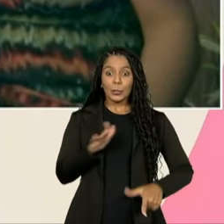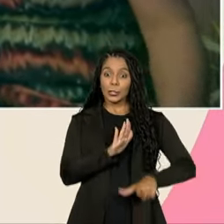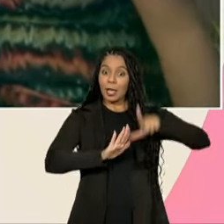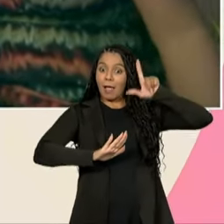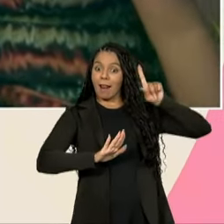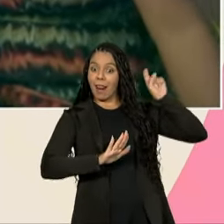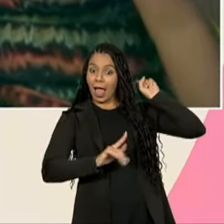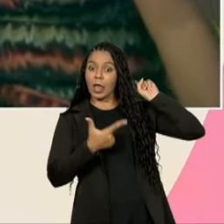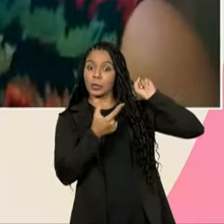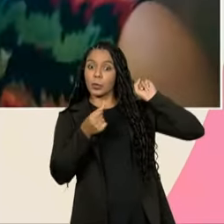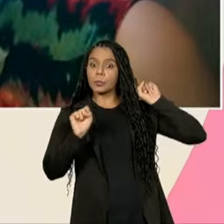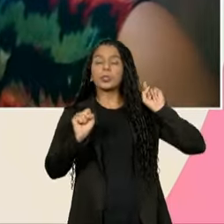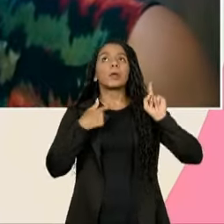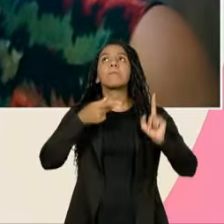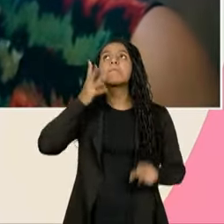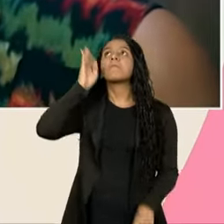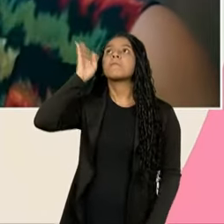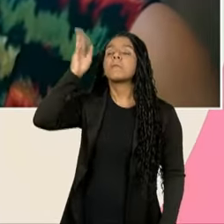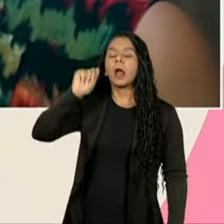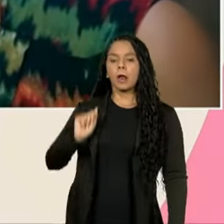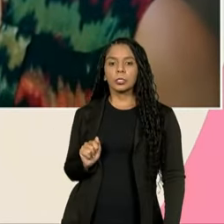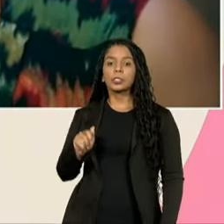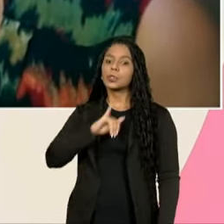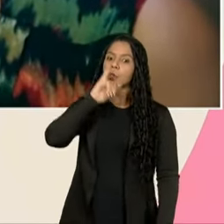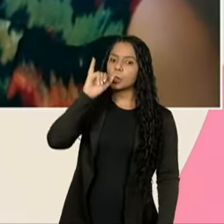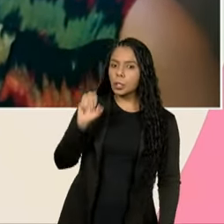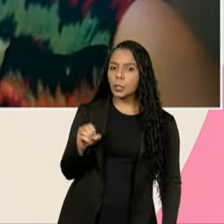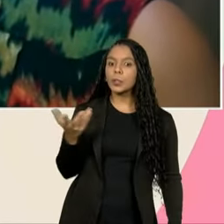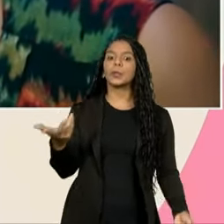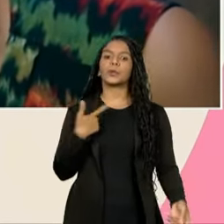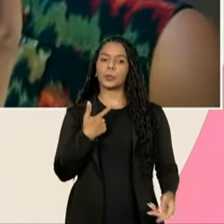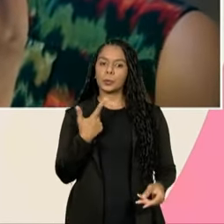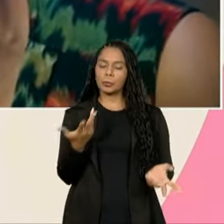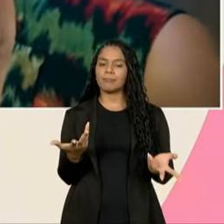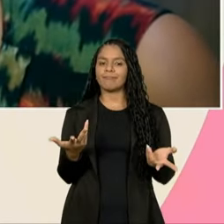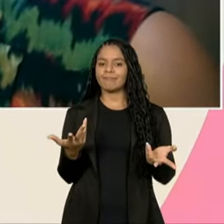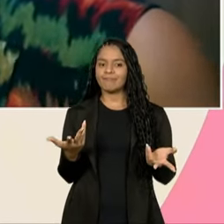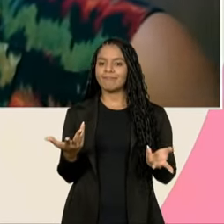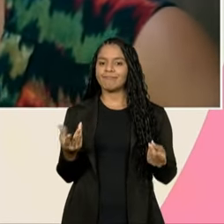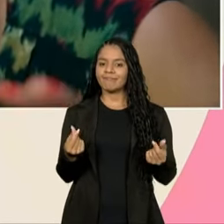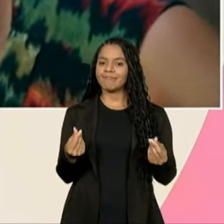época para imaginar que isso tivesse sido...